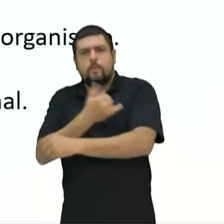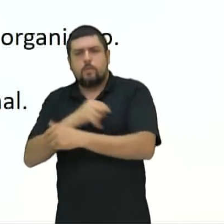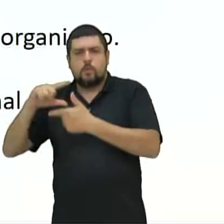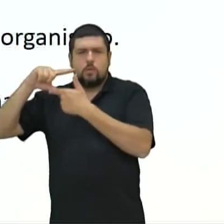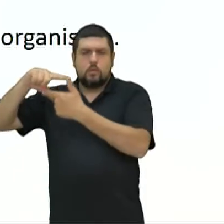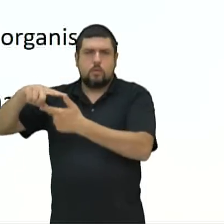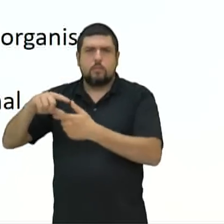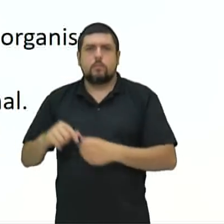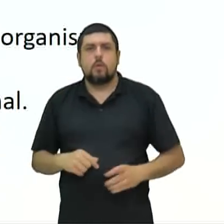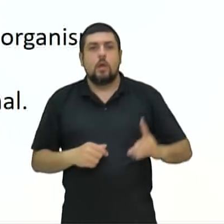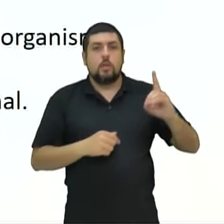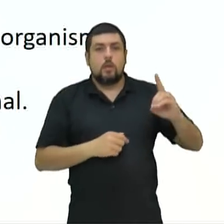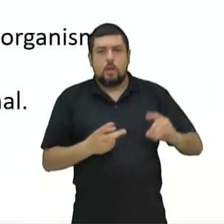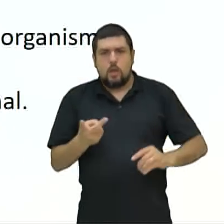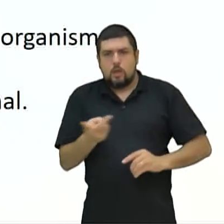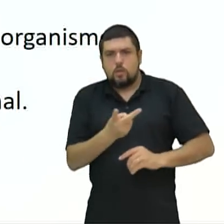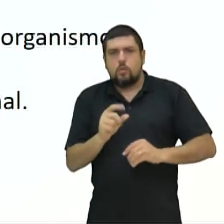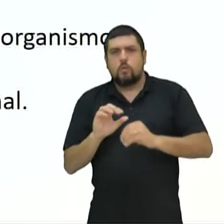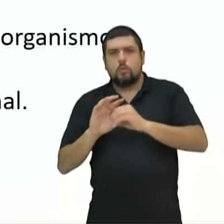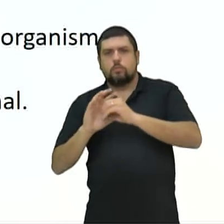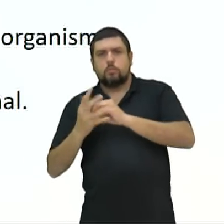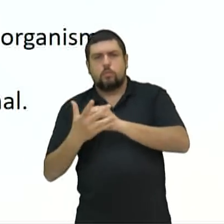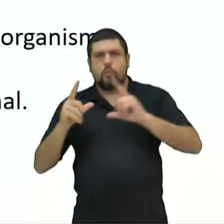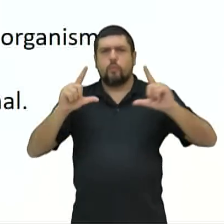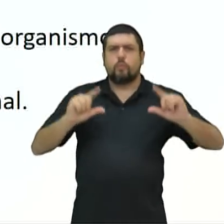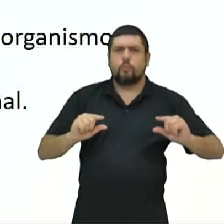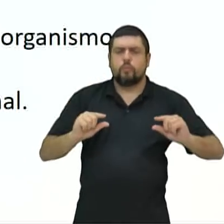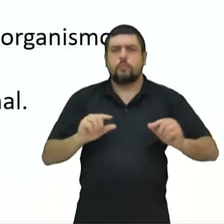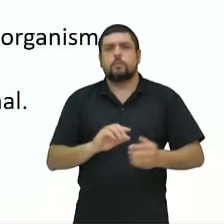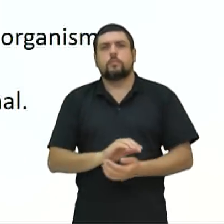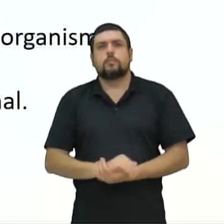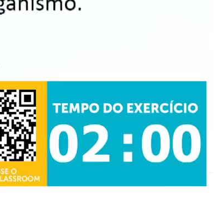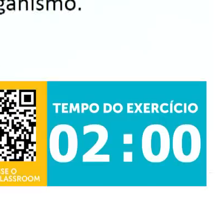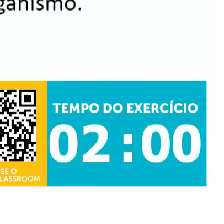Ambas são feitas com o Covid-19 inativado?